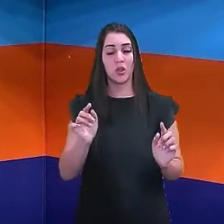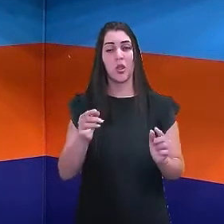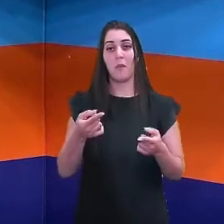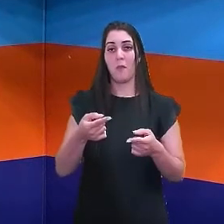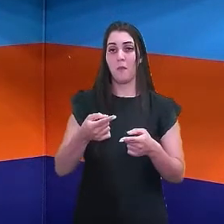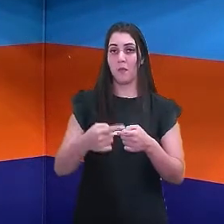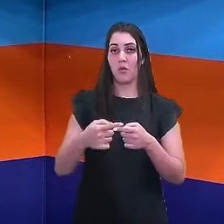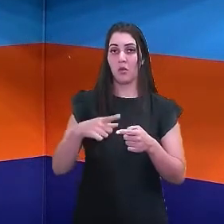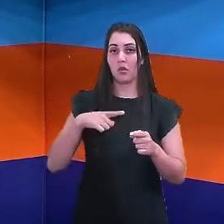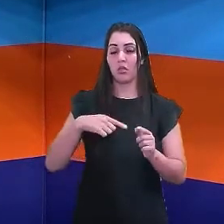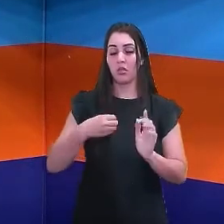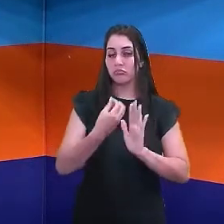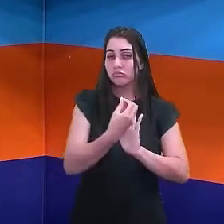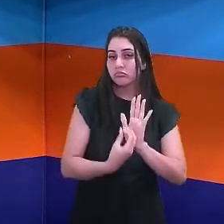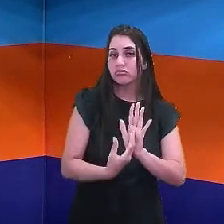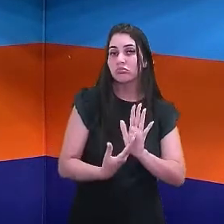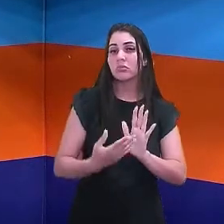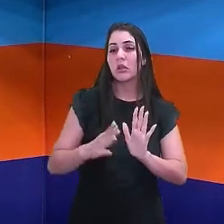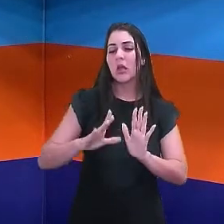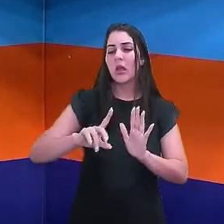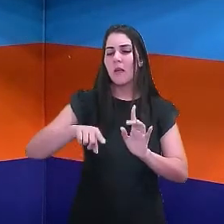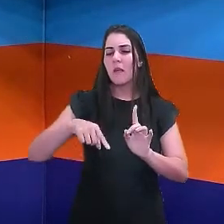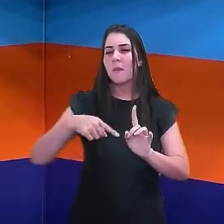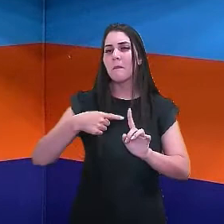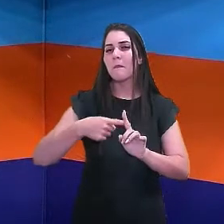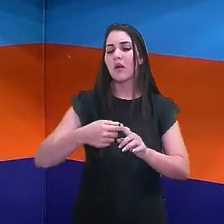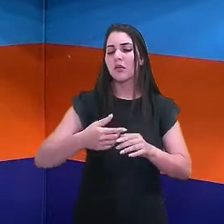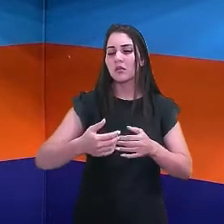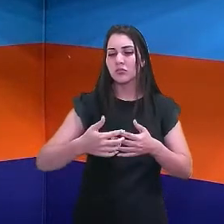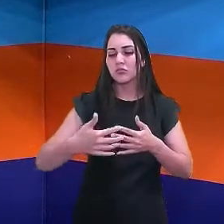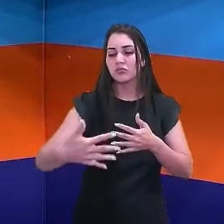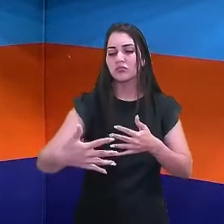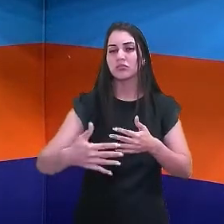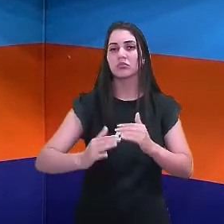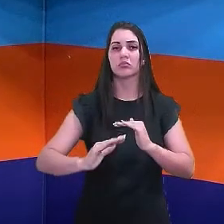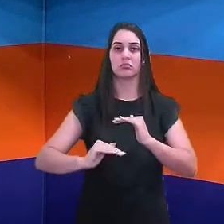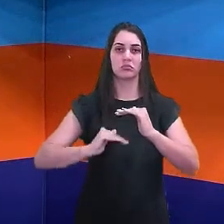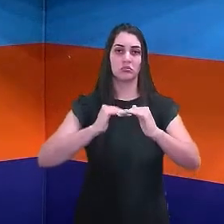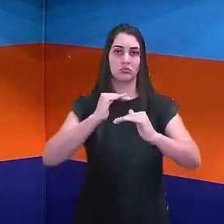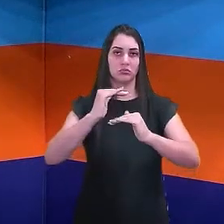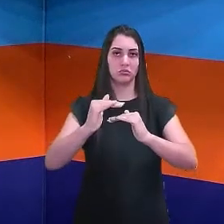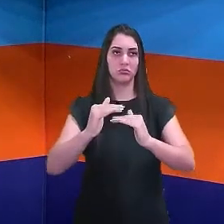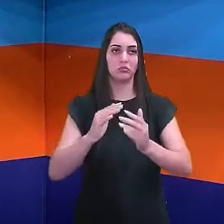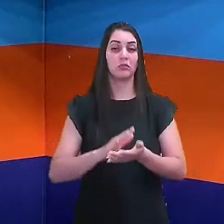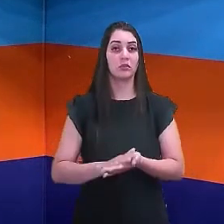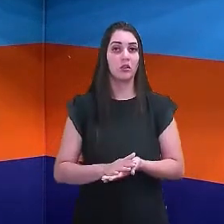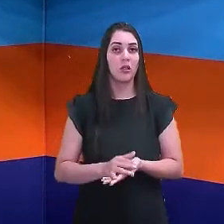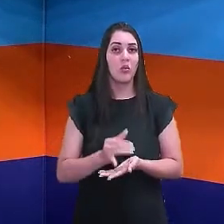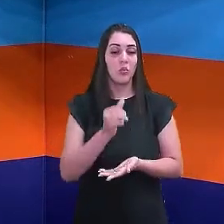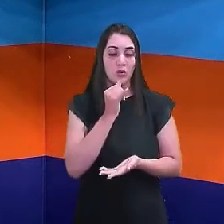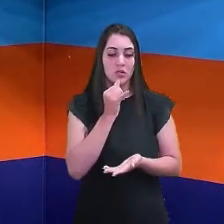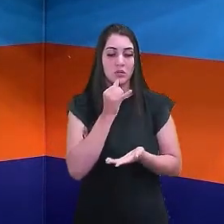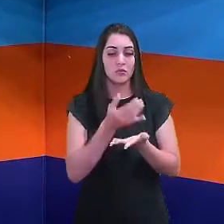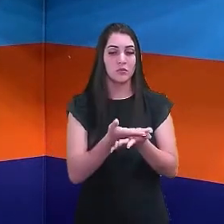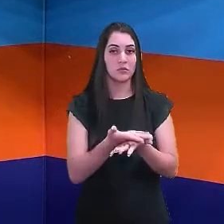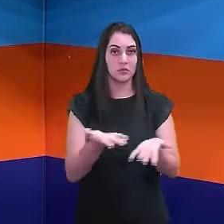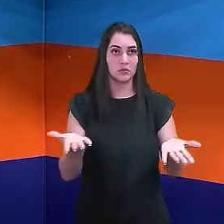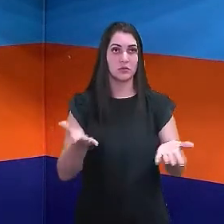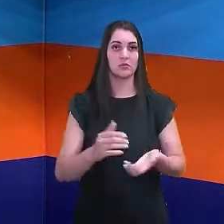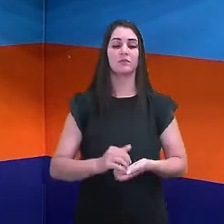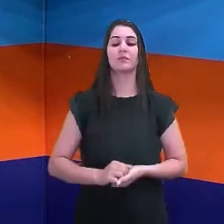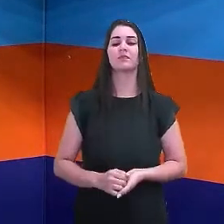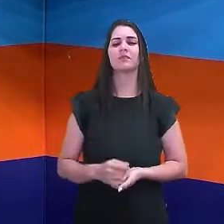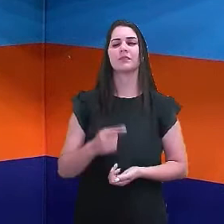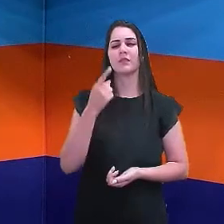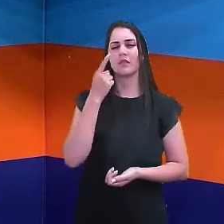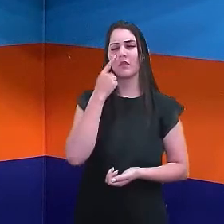documentos, mas ele passa por um longo processo. Quer que eu dê um exemplo para vocês?